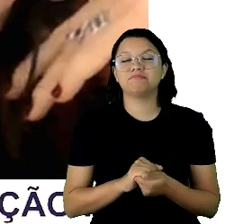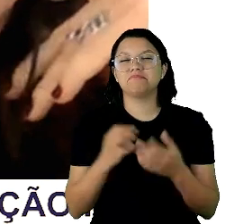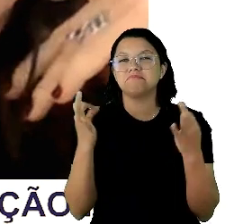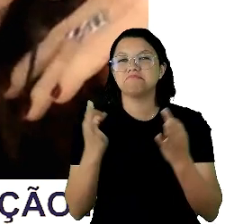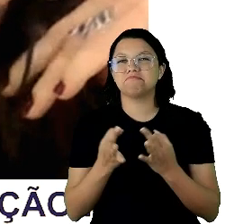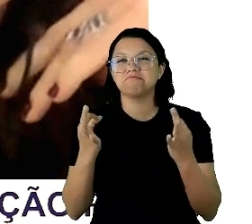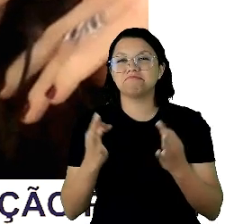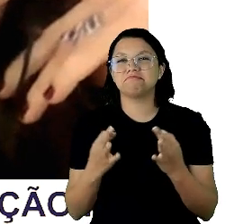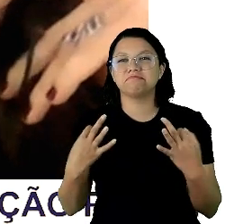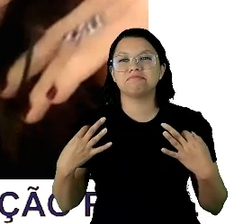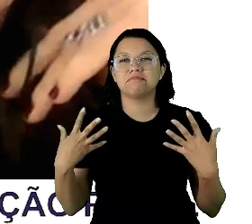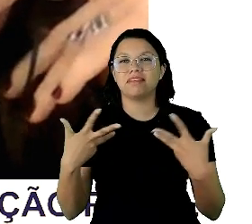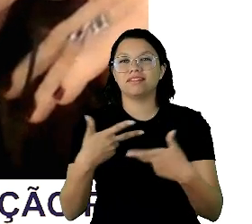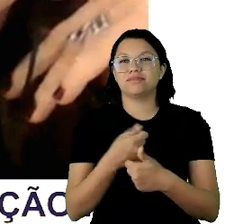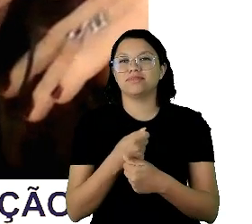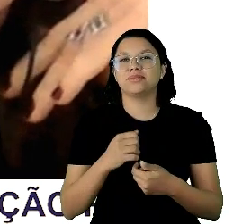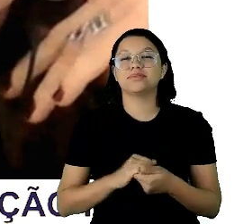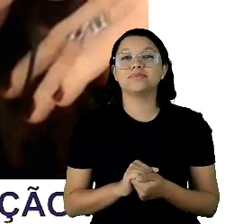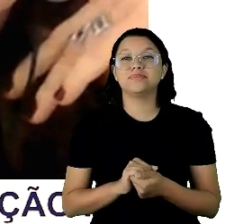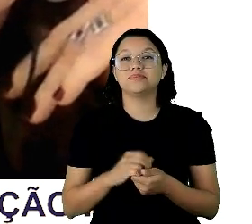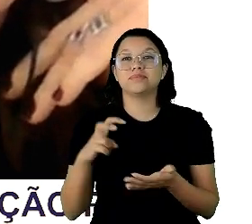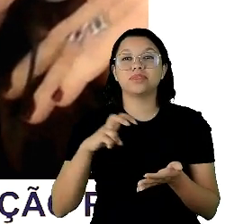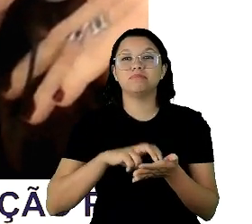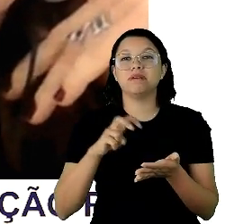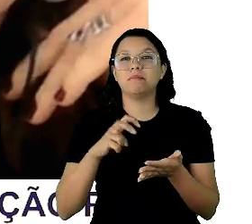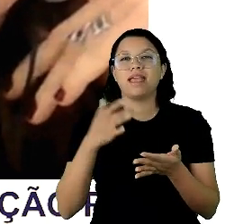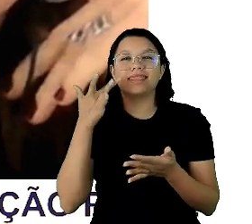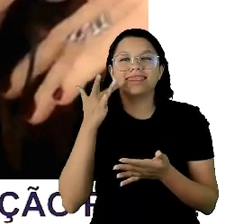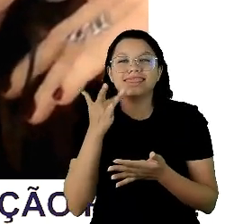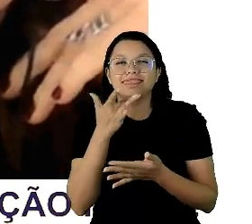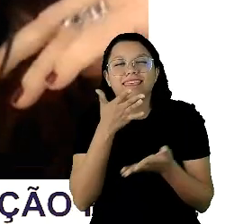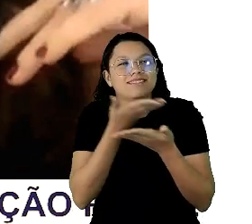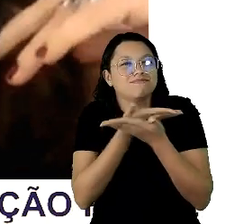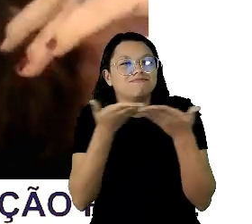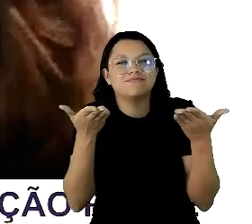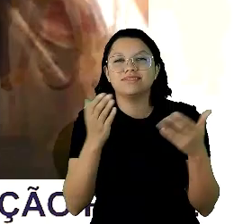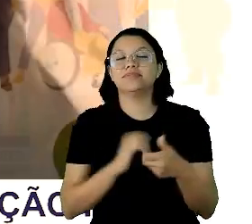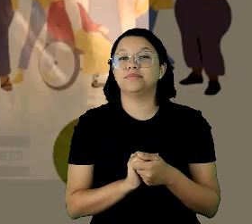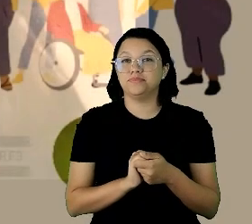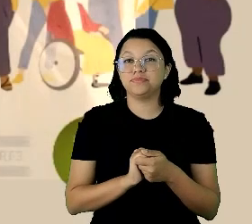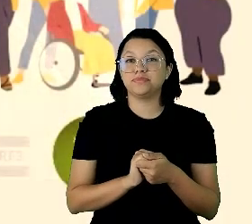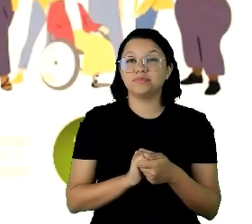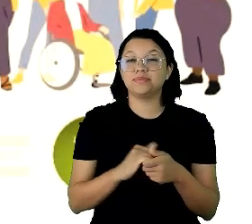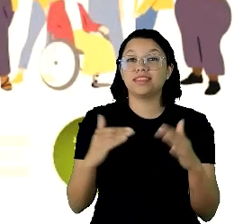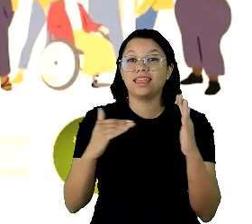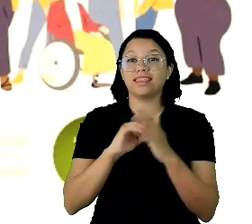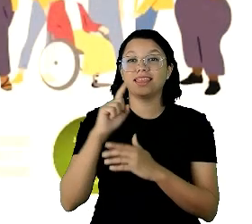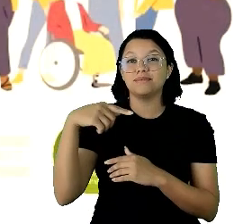magnífica, uma manhã deliciosa. E até a próxima, obrigada a todos.